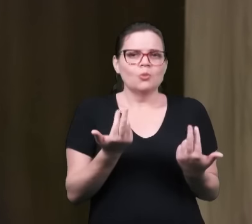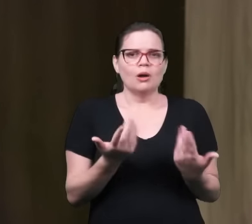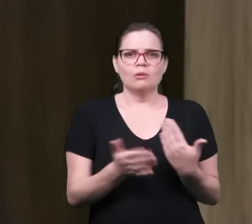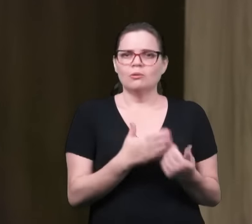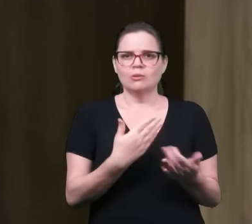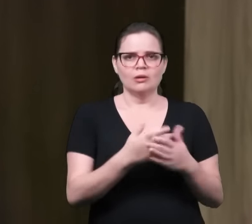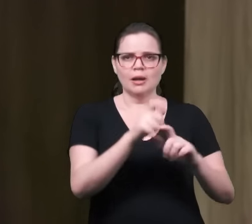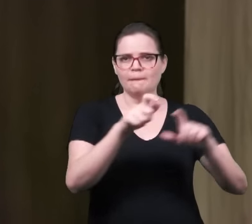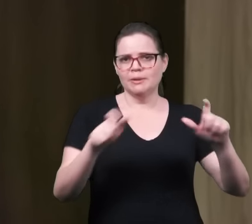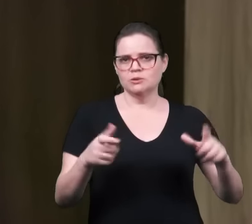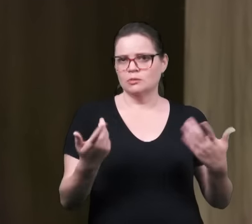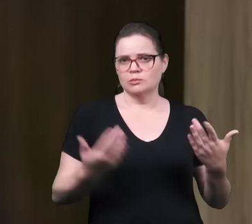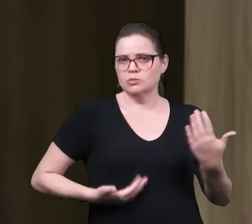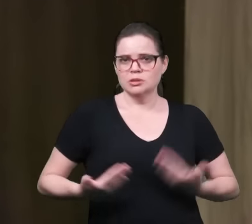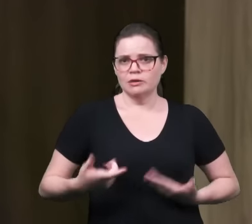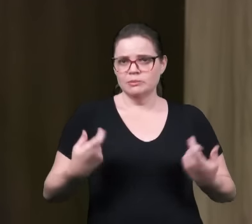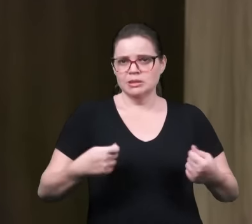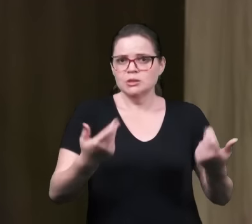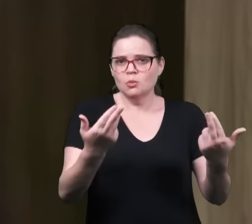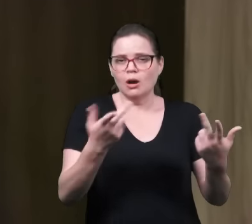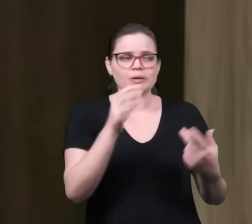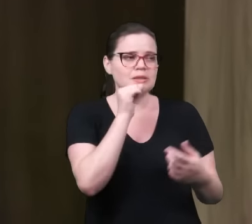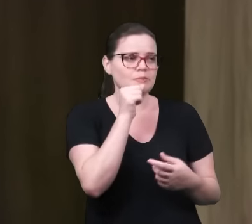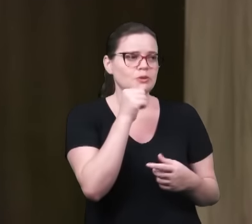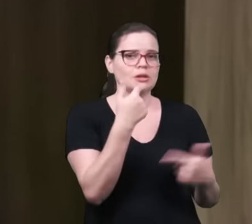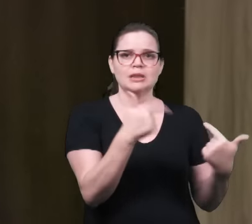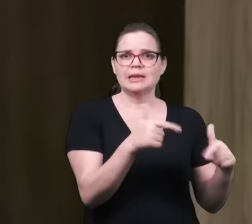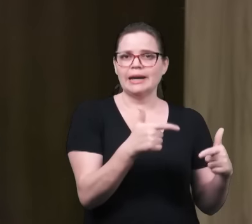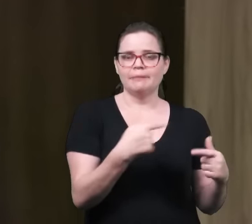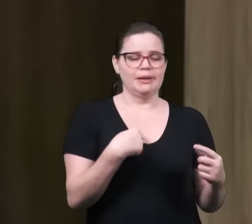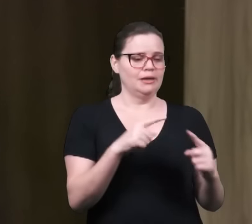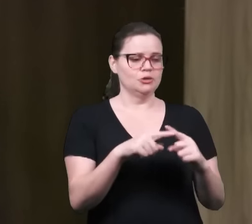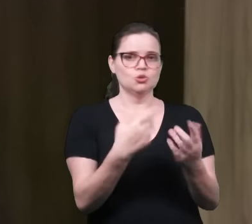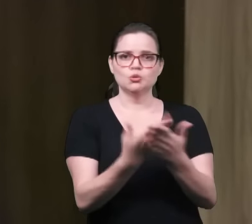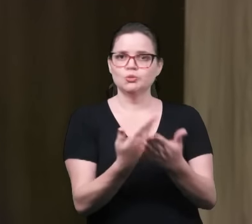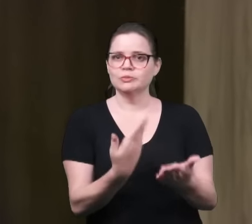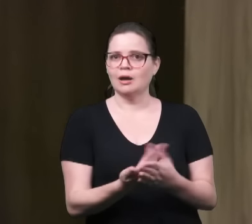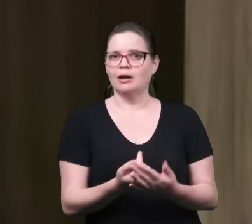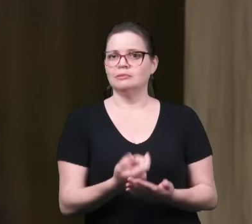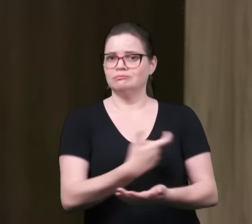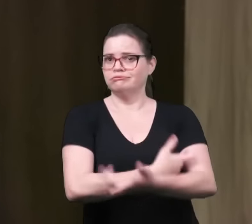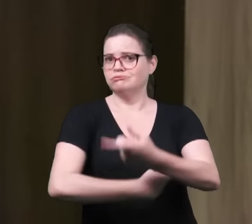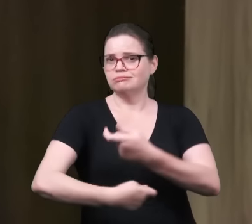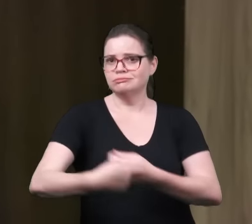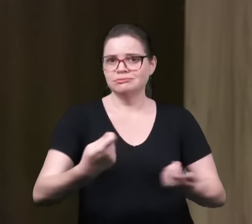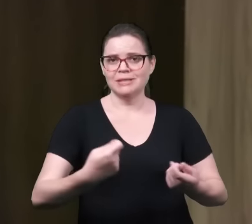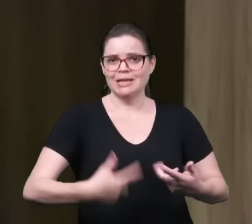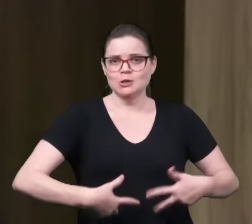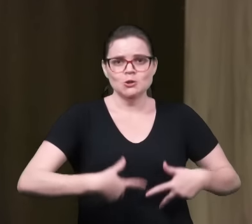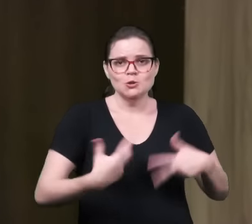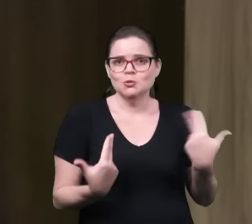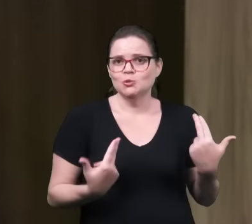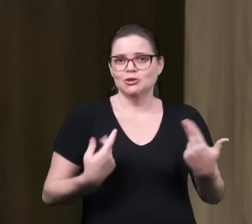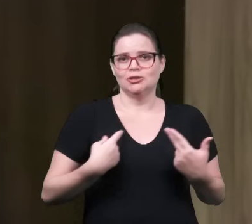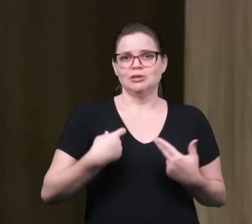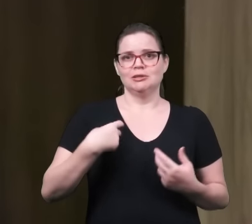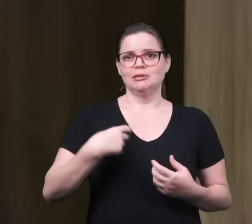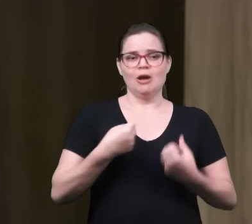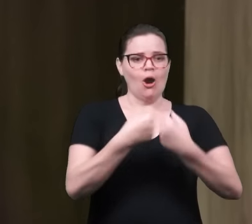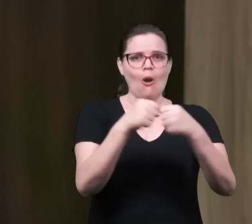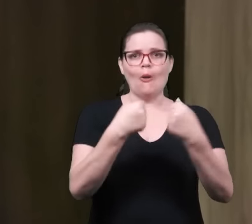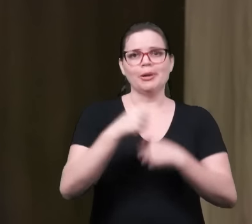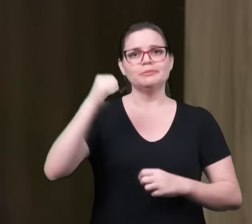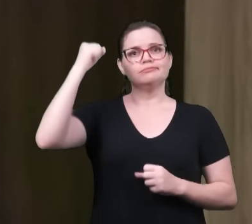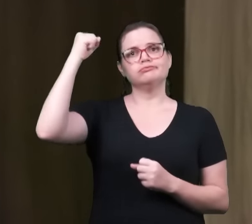que trabalhar, tem que estudar, faz exame, faz cirurgia, pega ônibus,